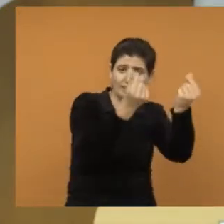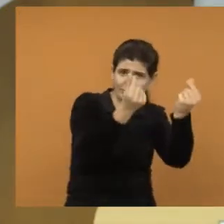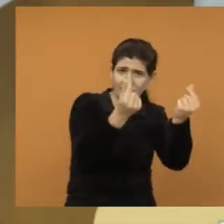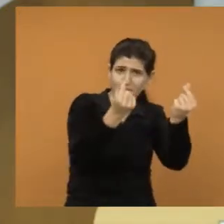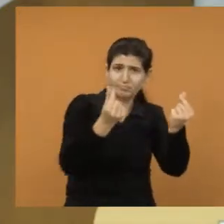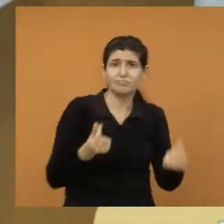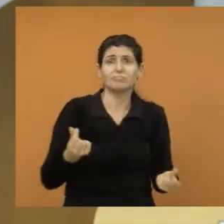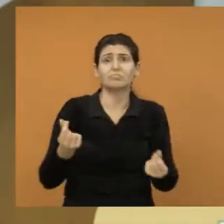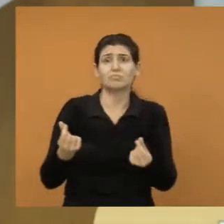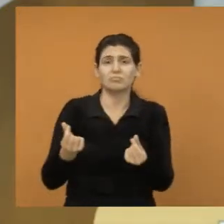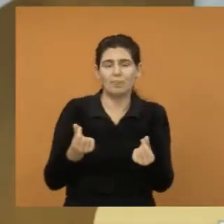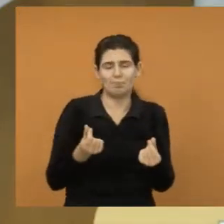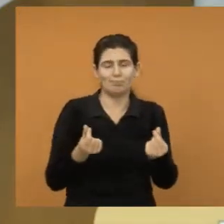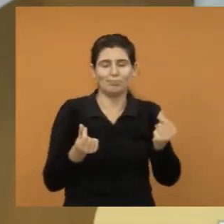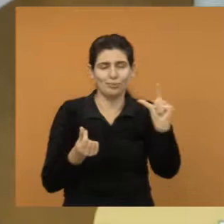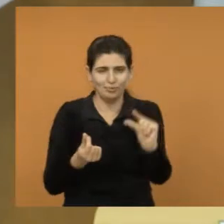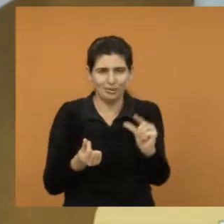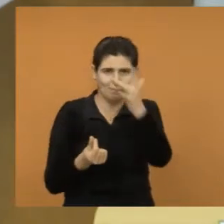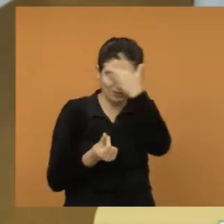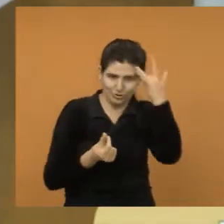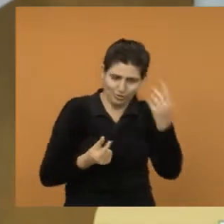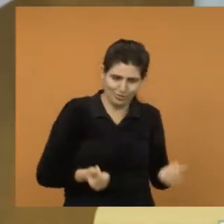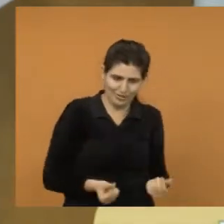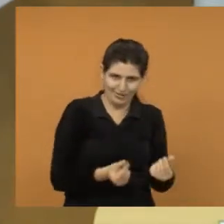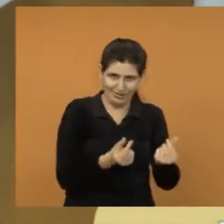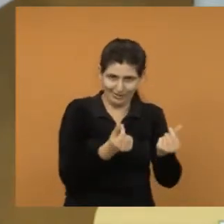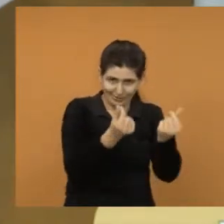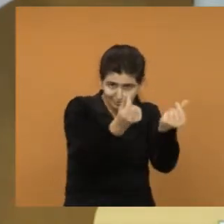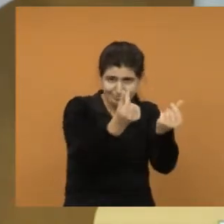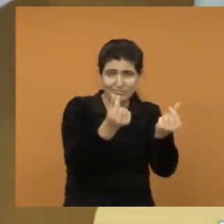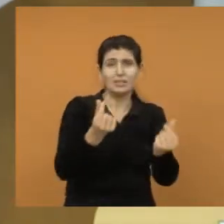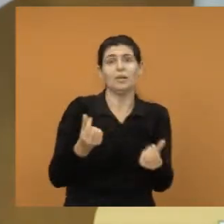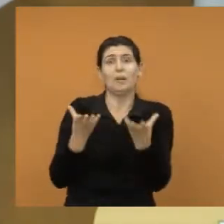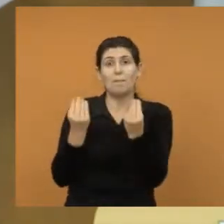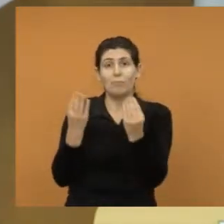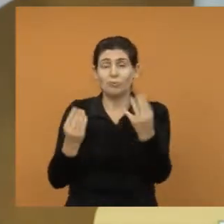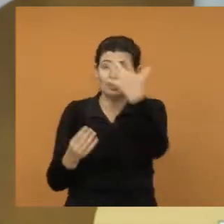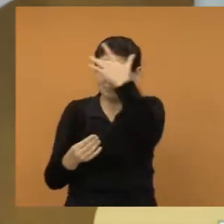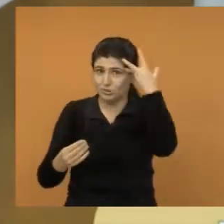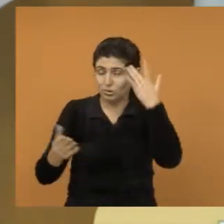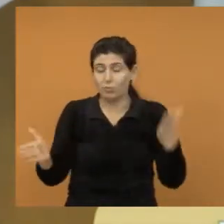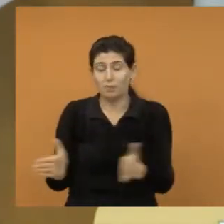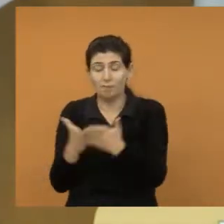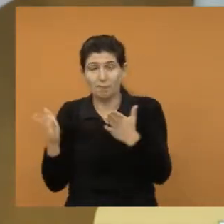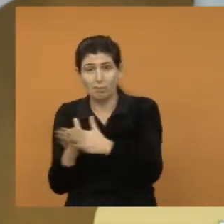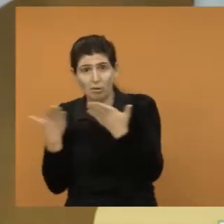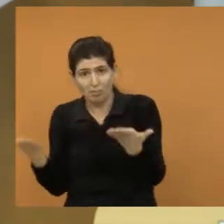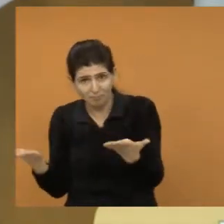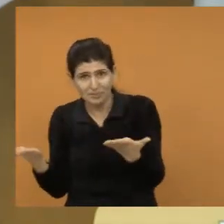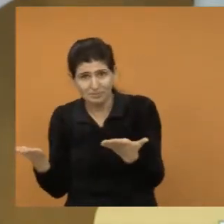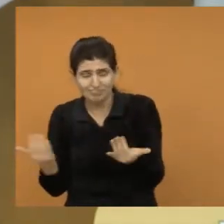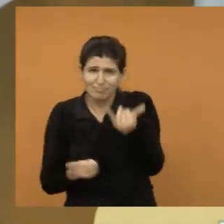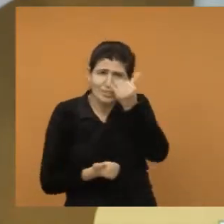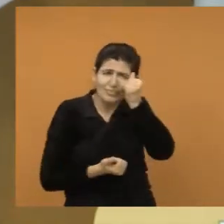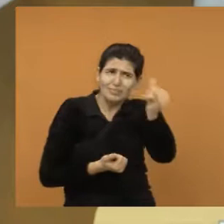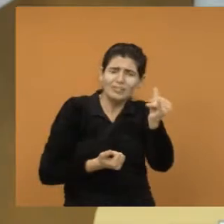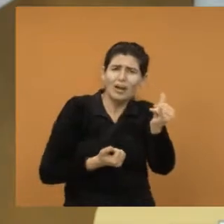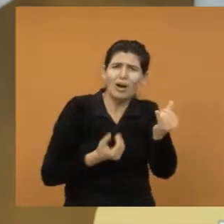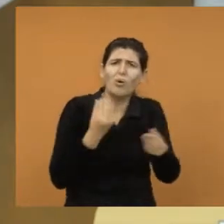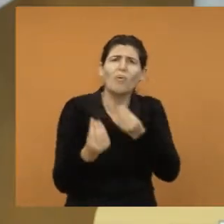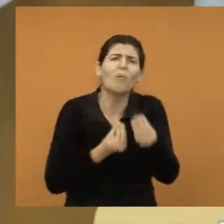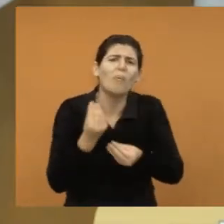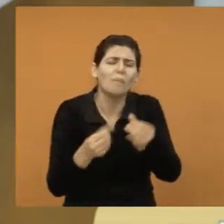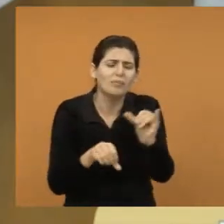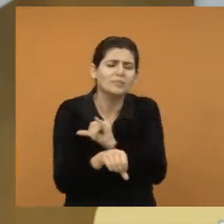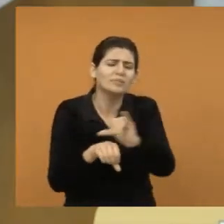salário mínimo. Isso que influenciou na queda da distribuição de renda, da melhoria da distribuição de renda. E